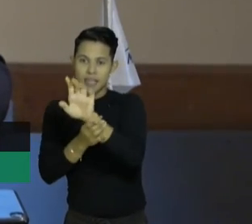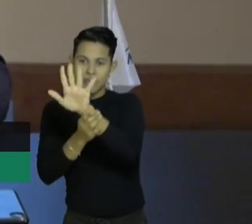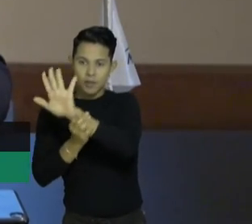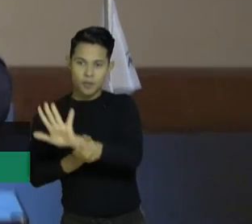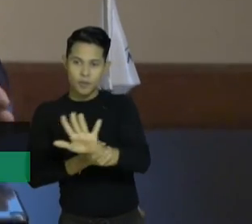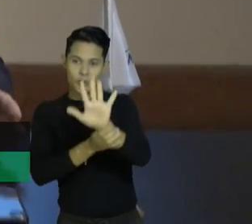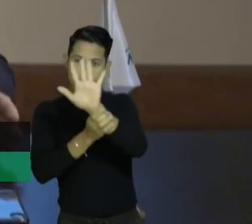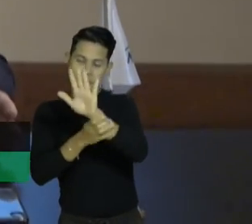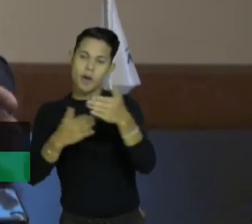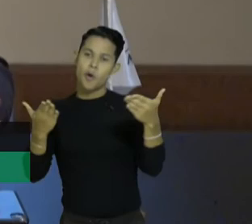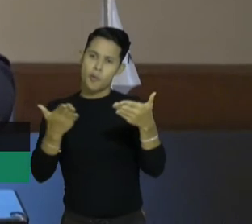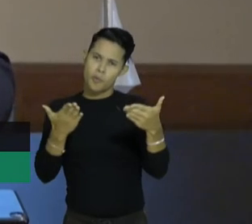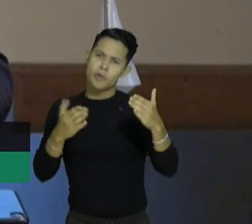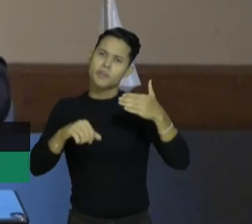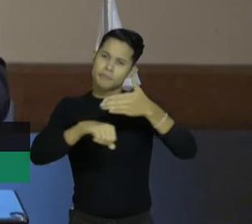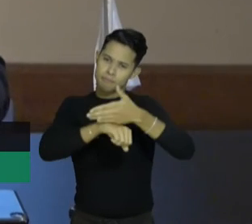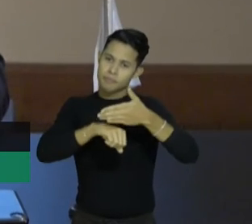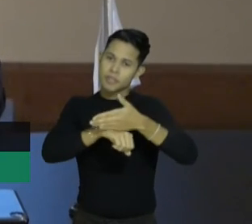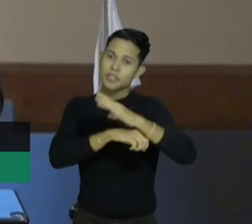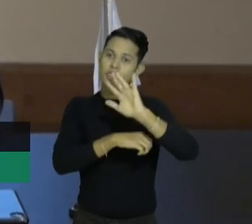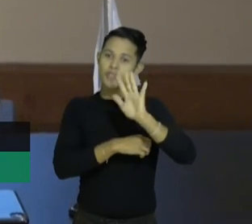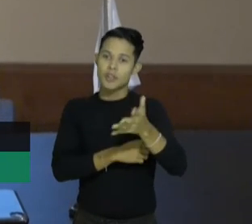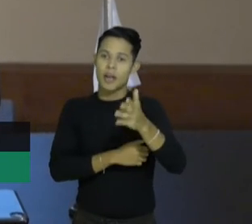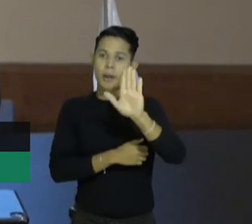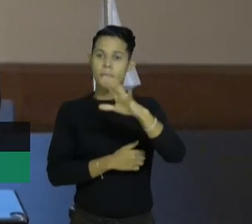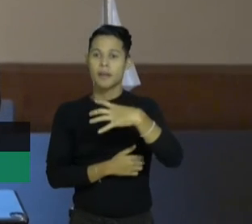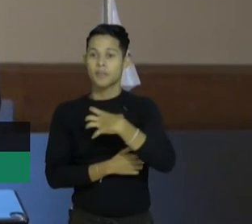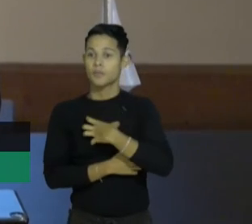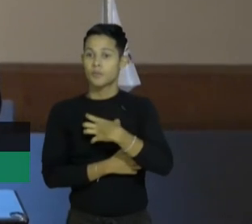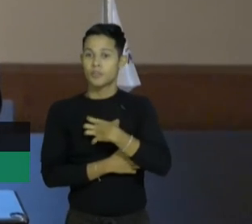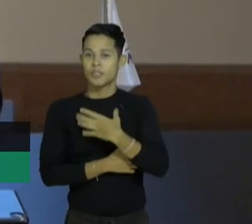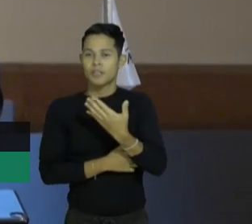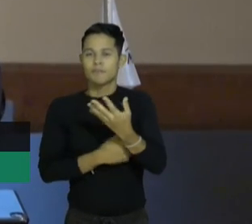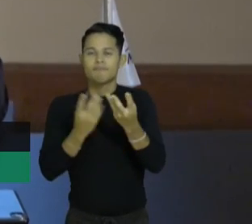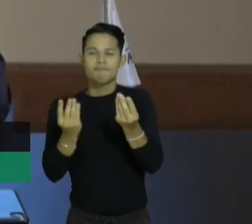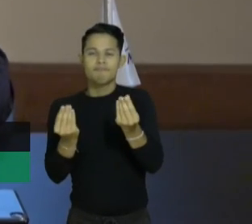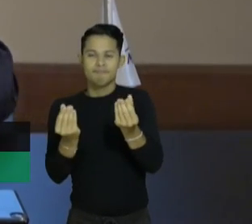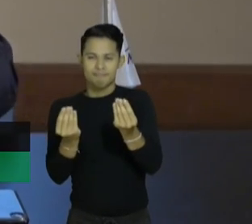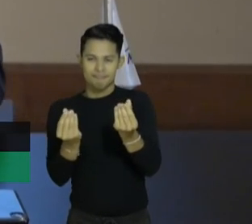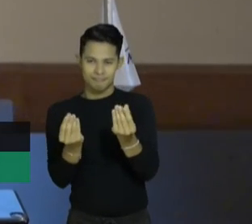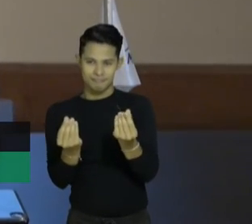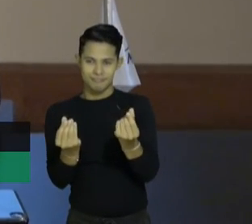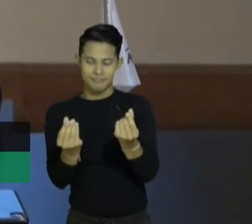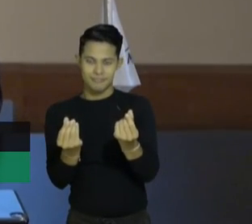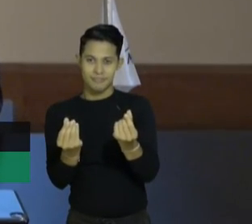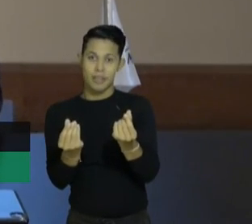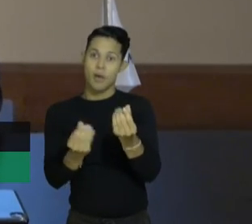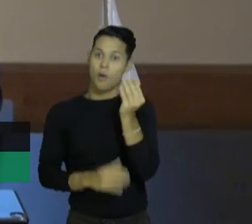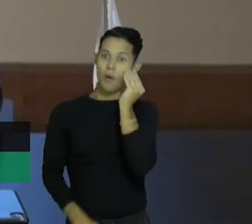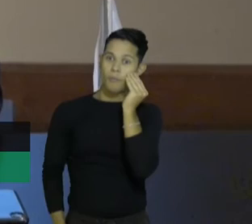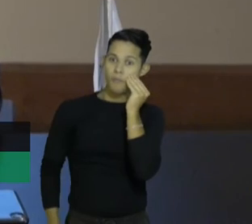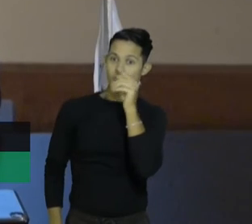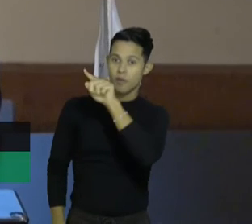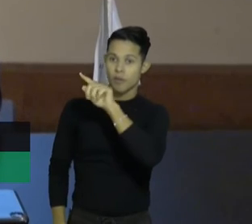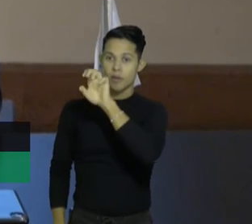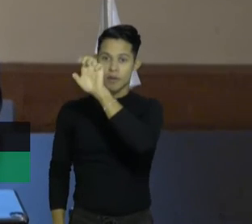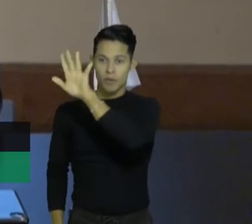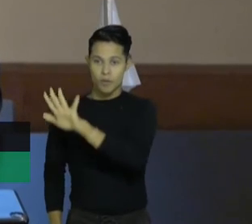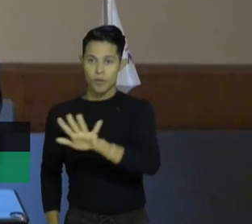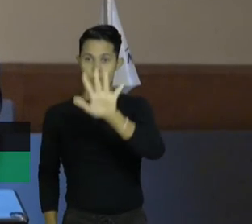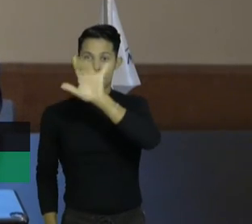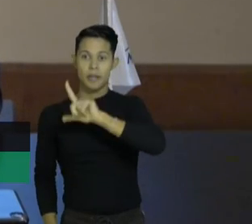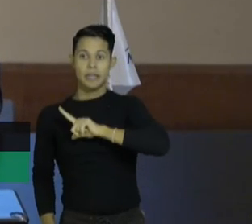a gente já participa mas de uma forma ainda muito modesta é claro que a União Europeia tem mais